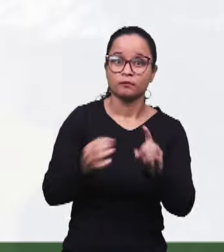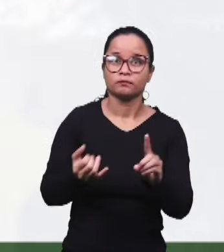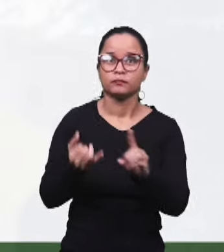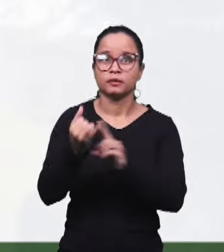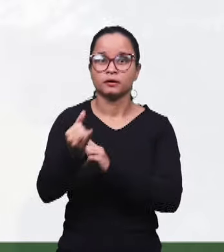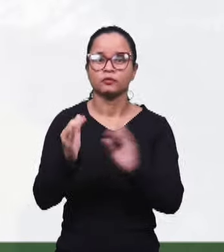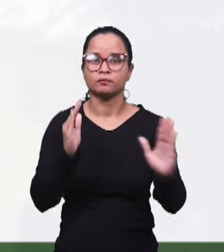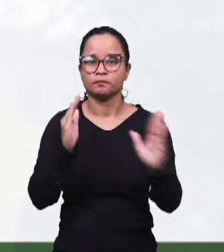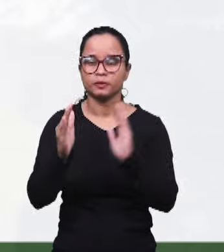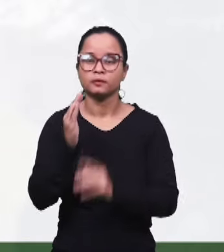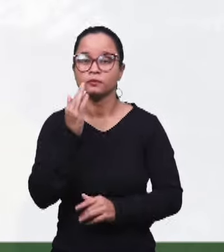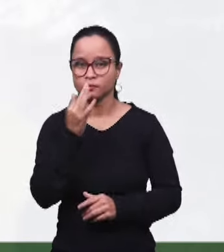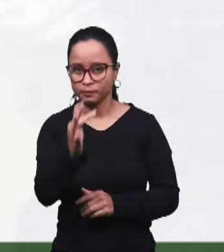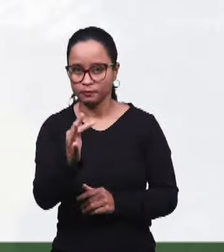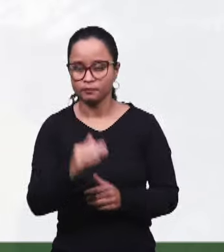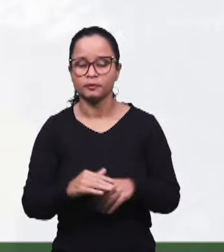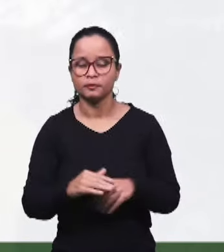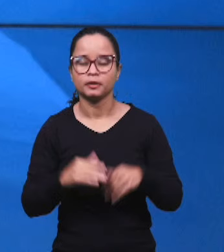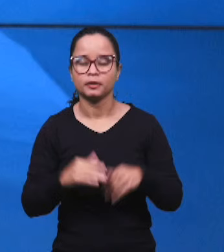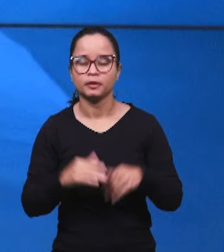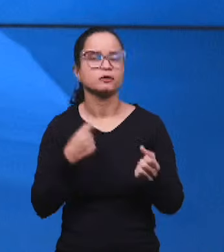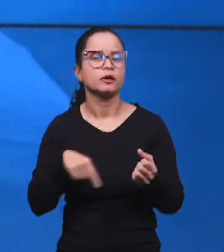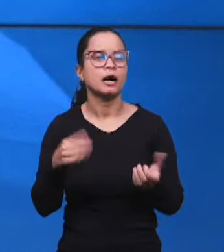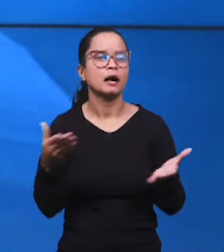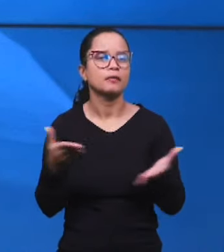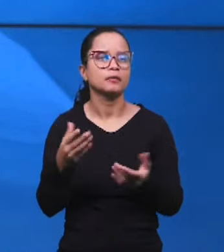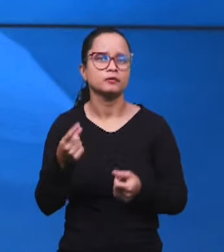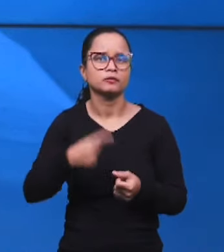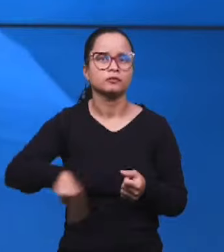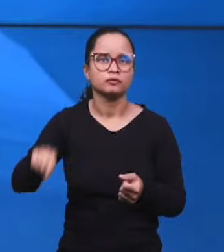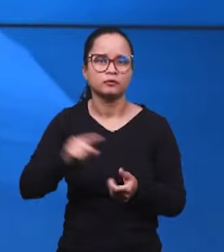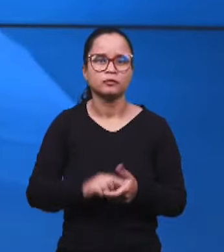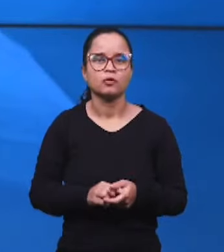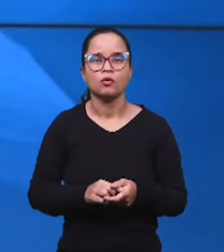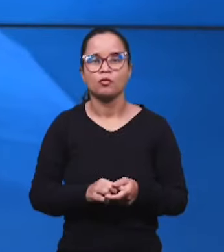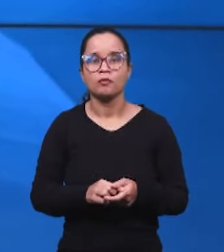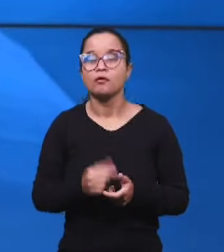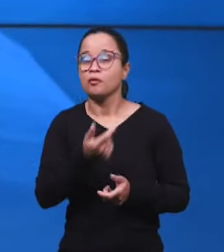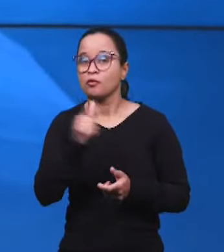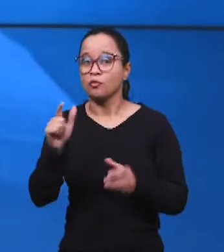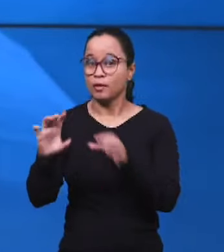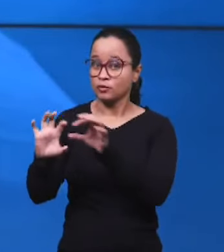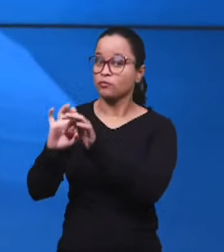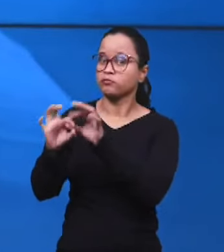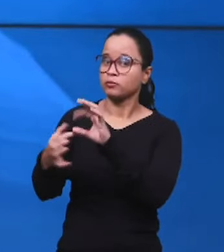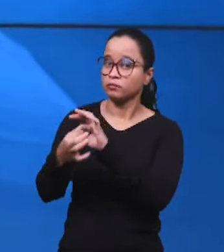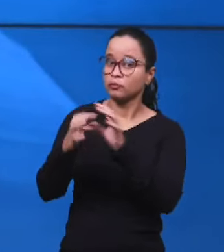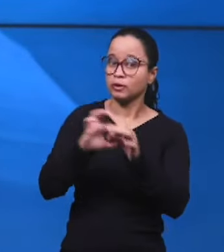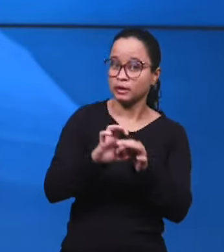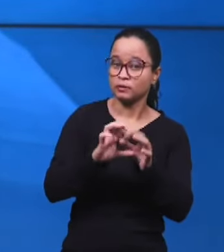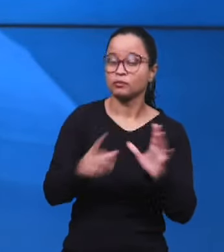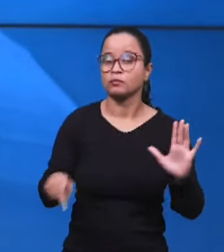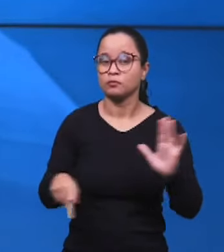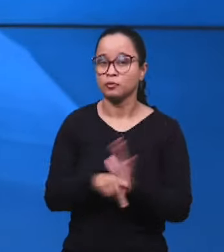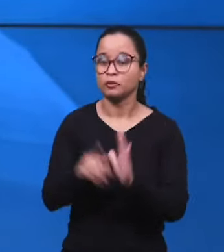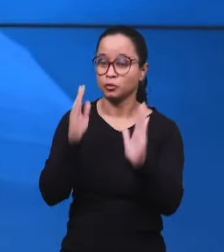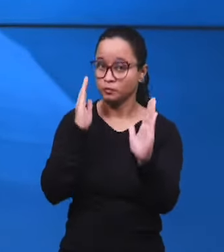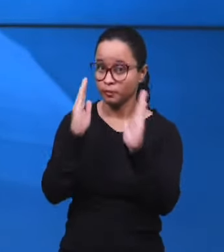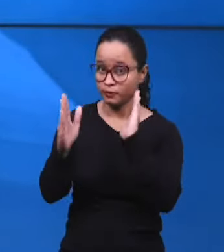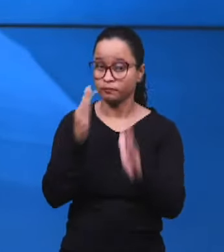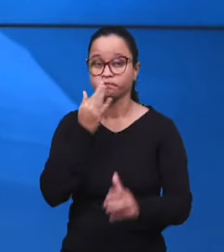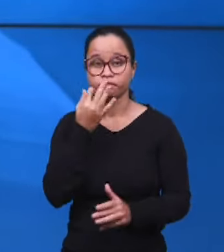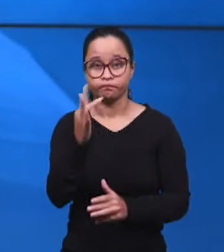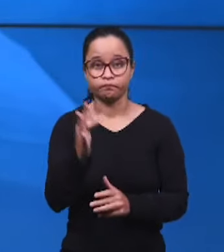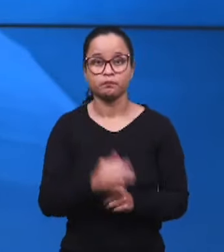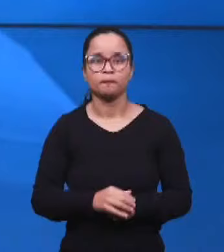do breve. Muito bem, nós vamos identificar agora mais um contexto profético do tempo do breve